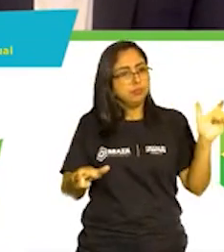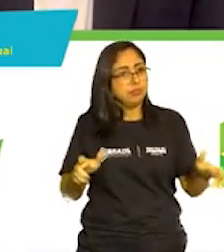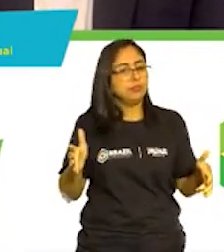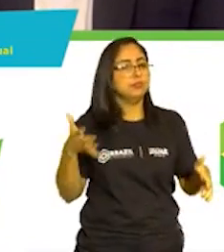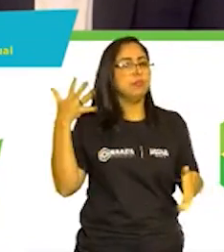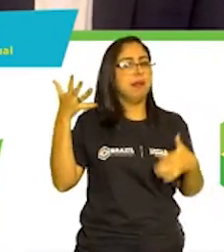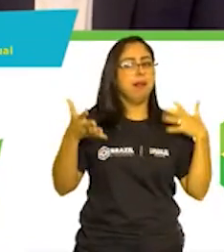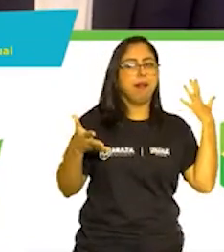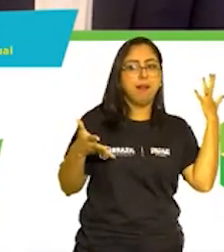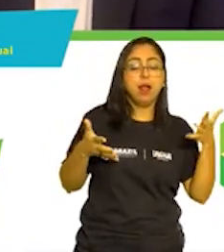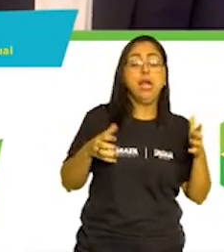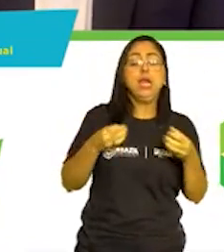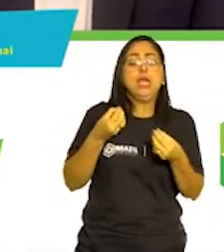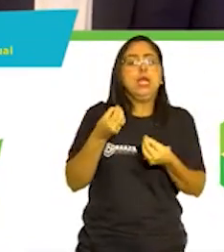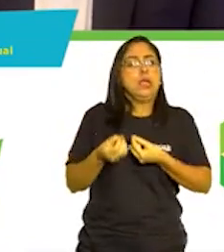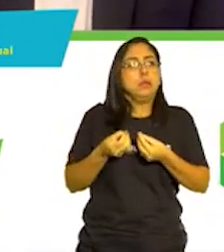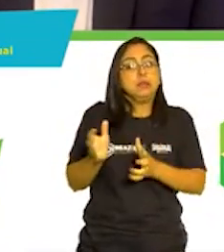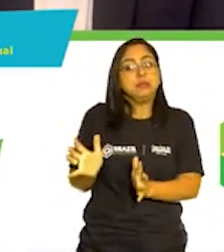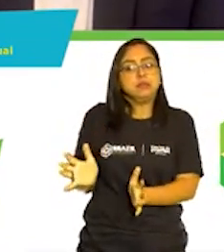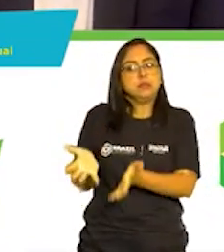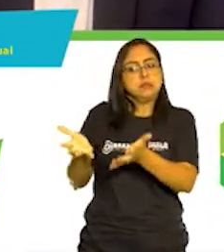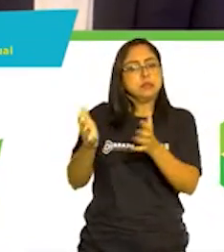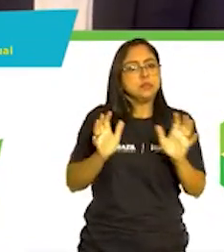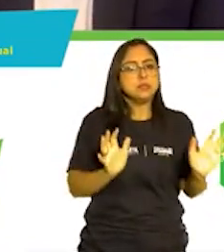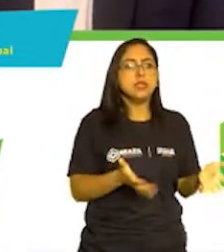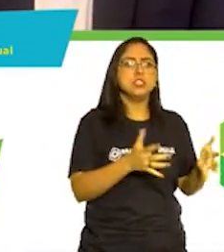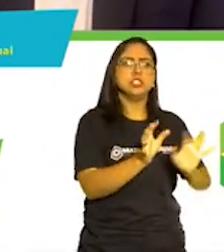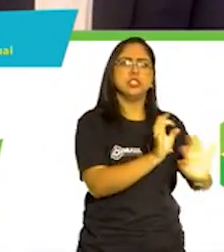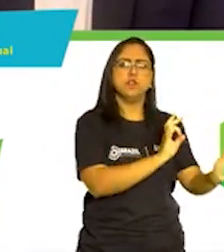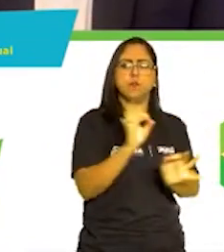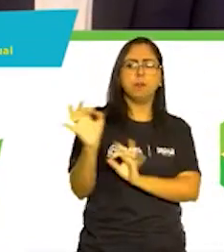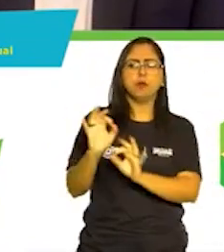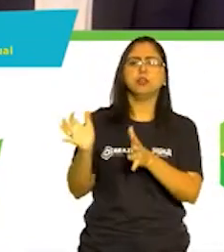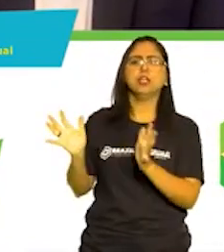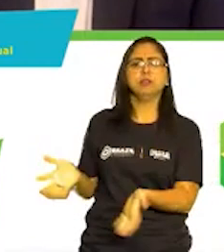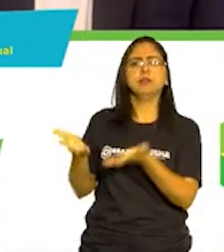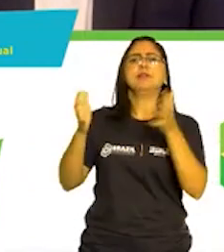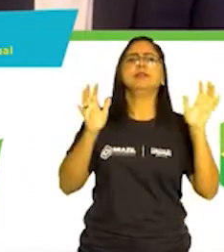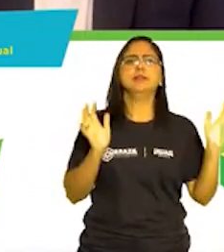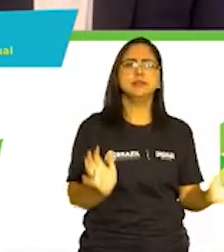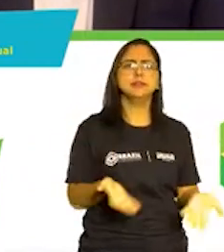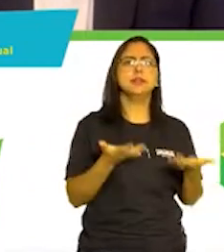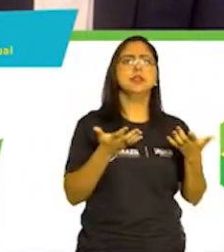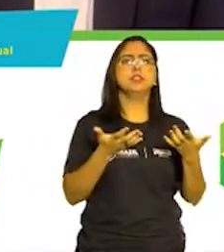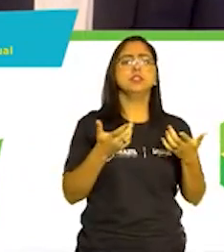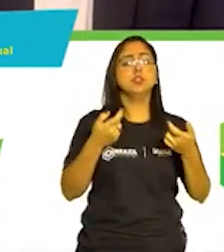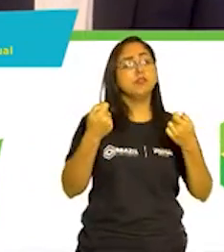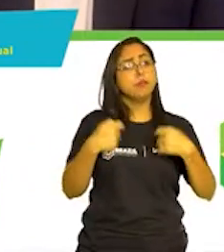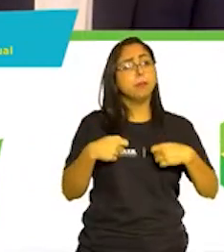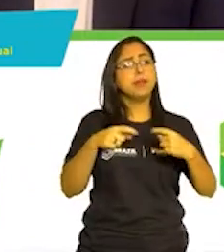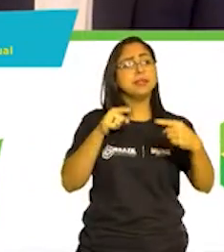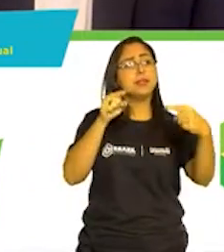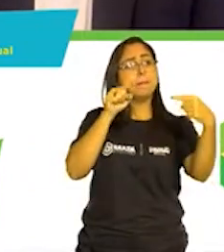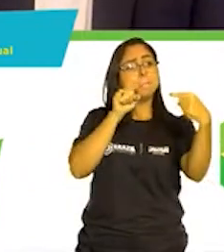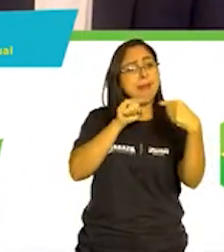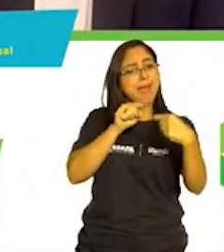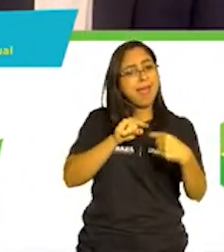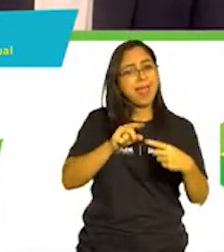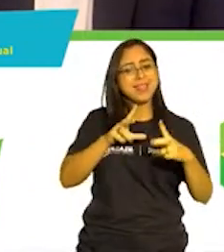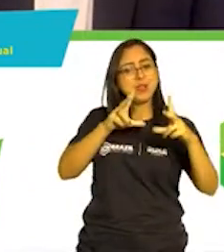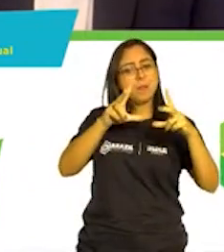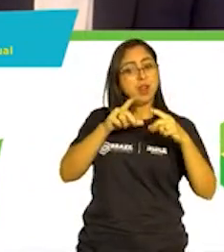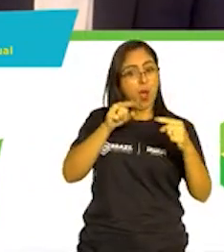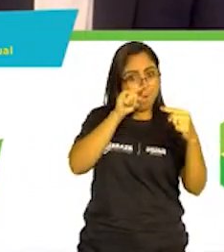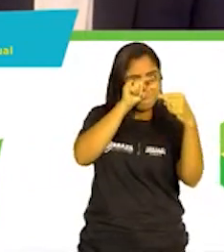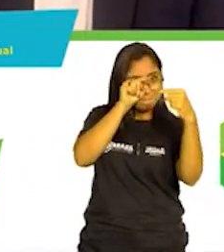Mansueto, era cheio de incentivo, né? Tinha cenoura para que você cumprisse meta, porque senão não vai cumprir. Aproveito